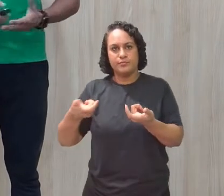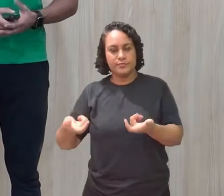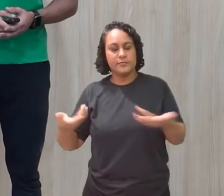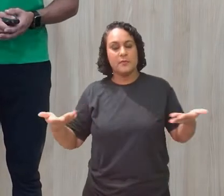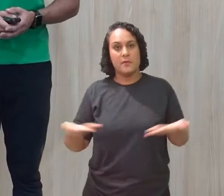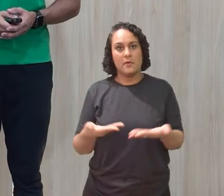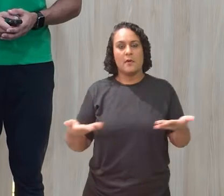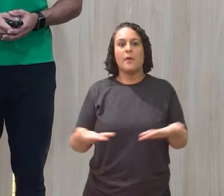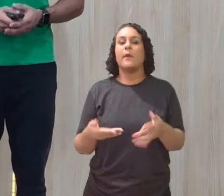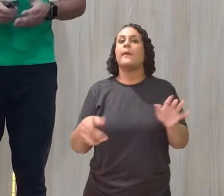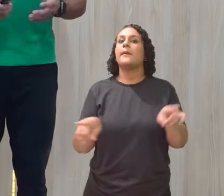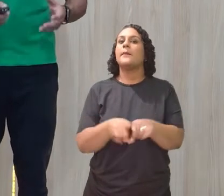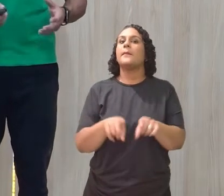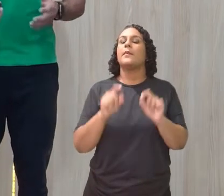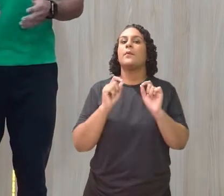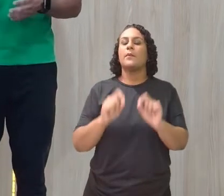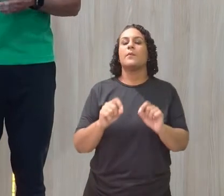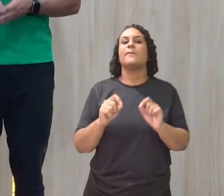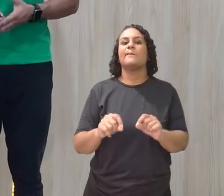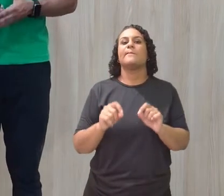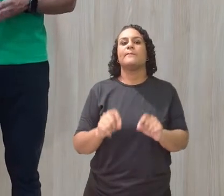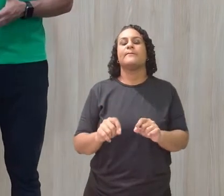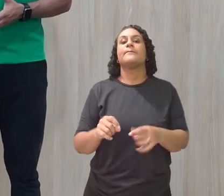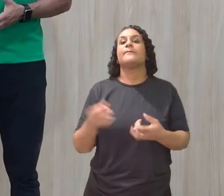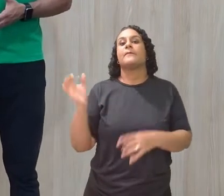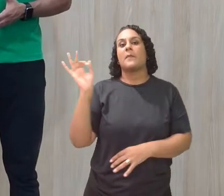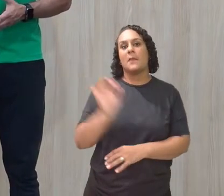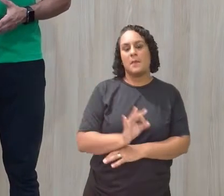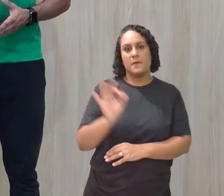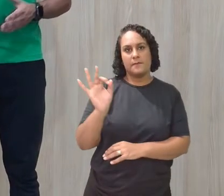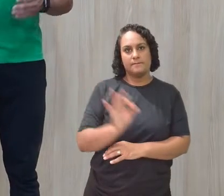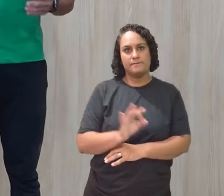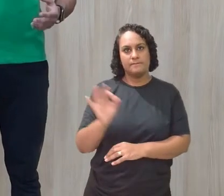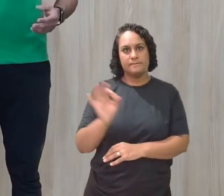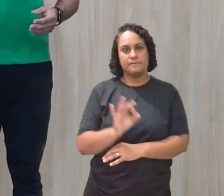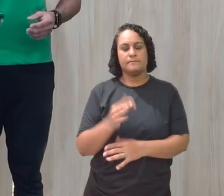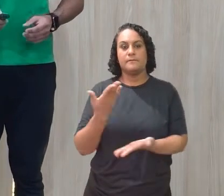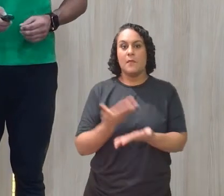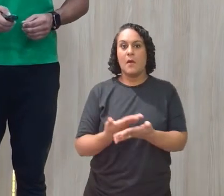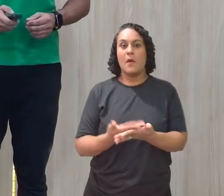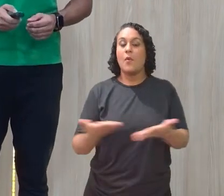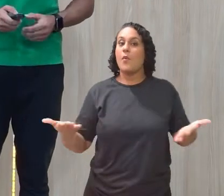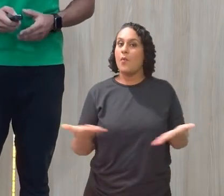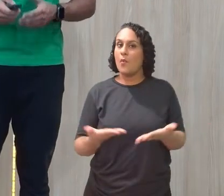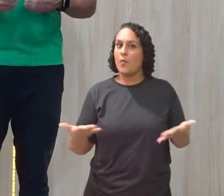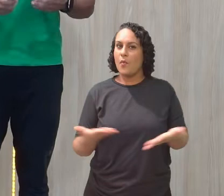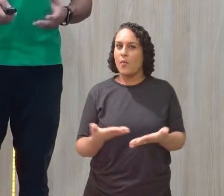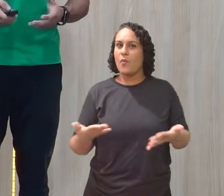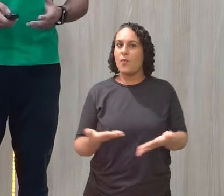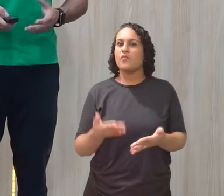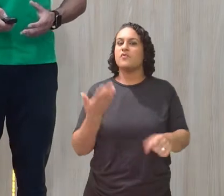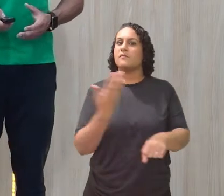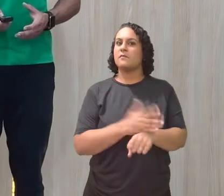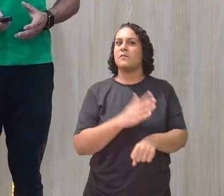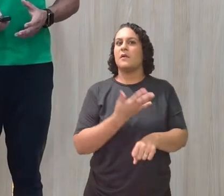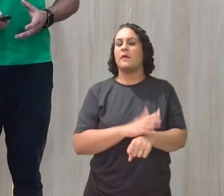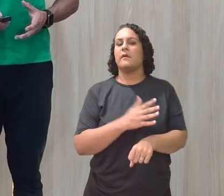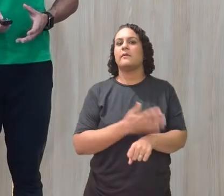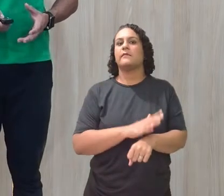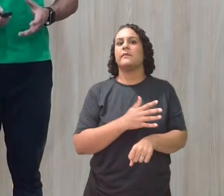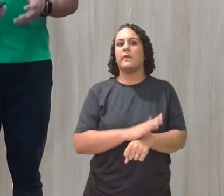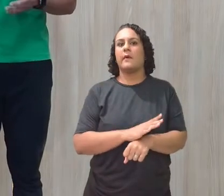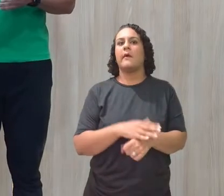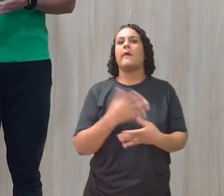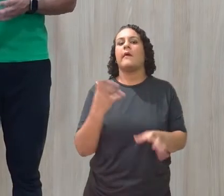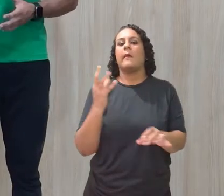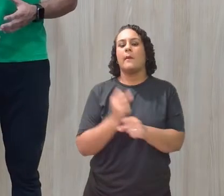agora falando também em relação às porcentagens, tá bom? Então na aula de hoje a gente vai pôr em prática essa